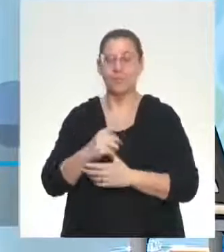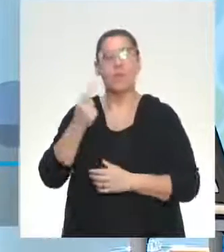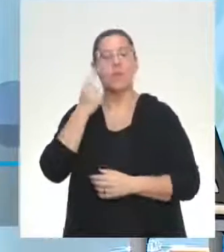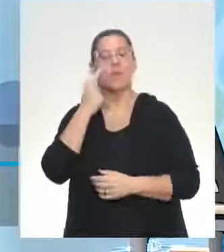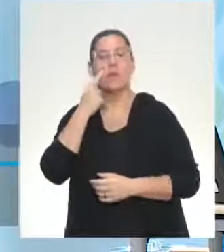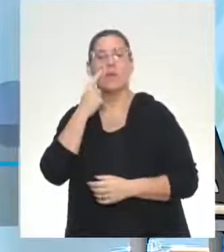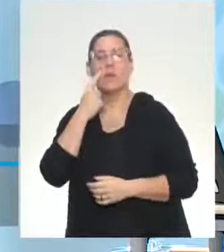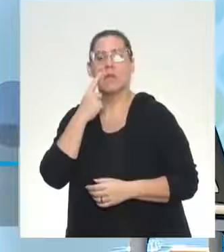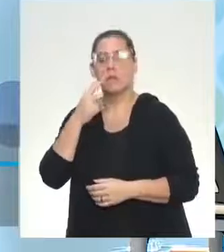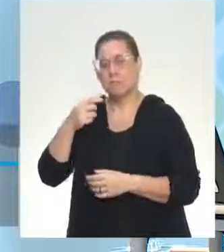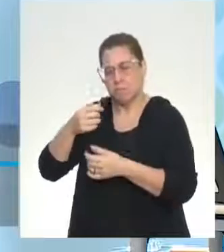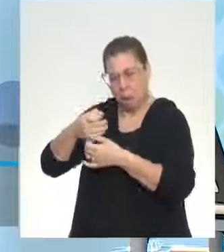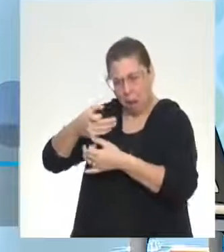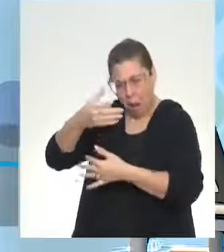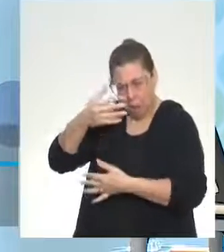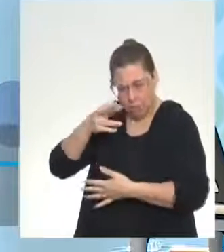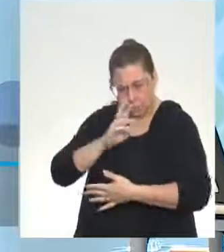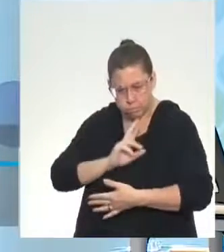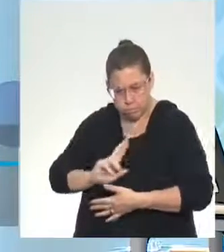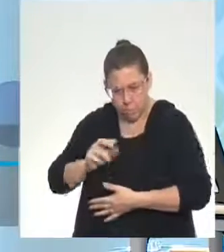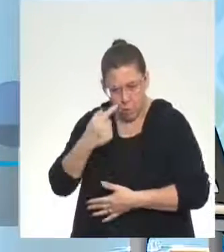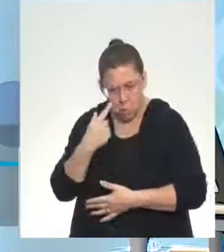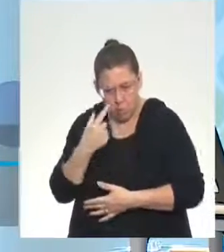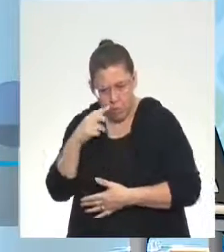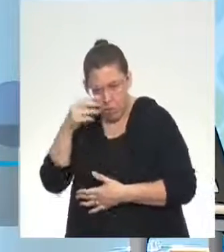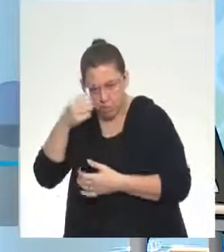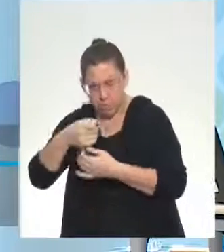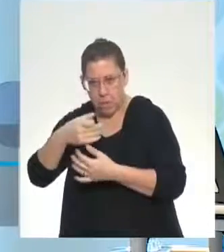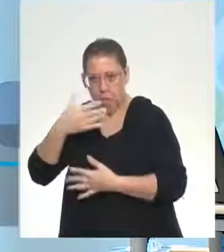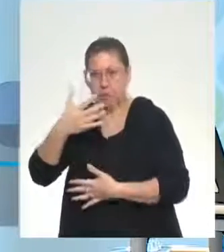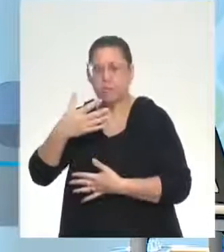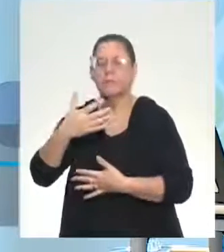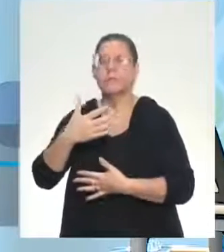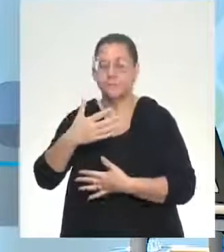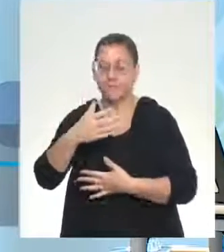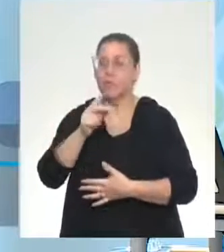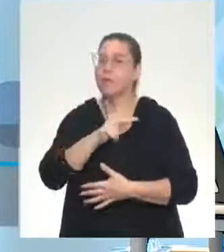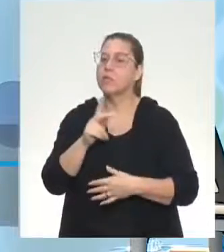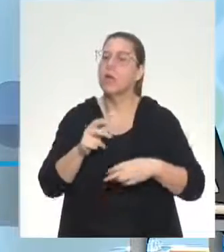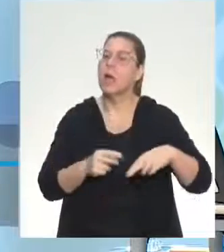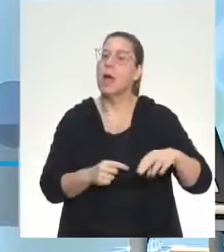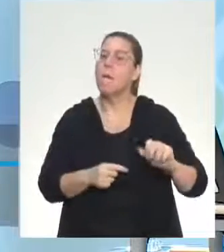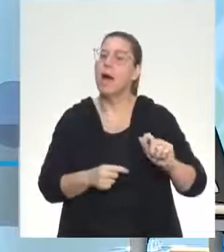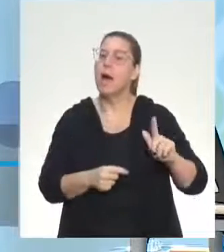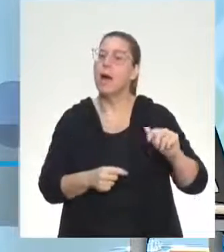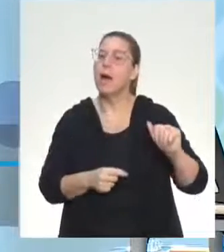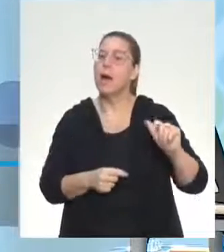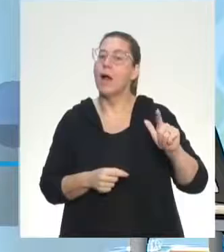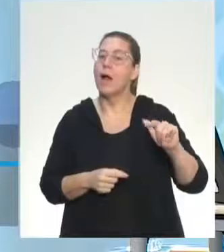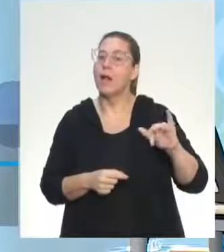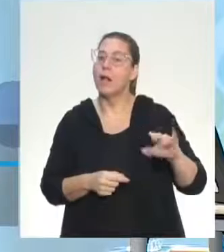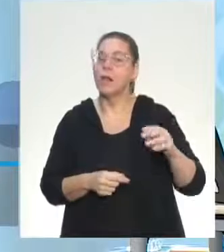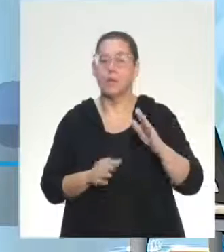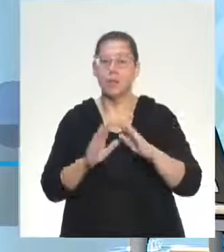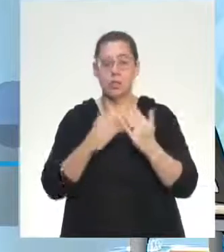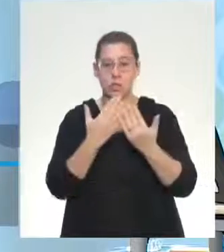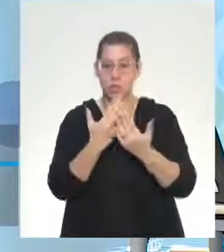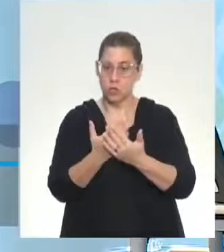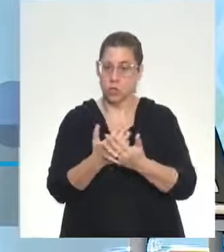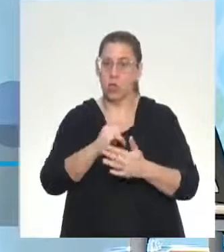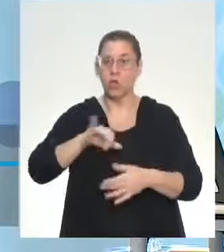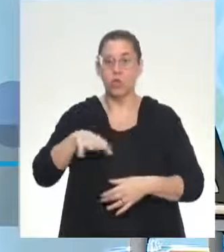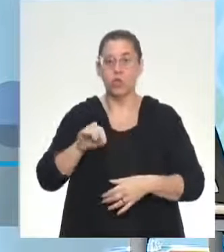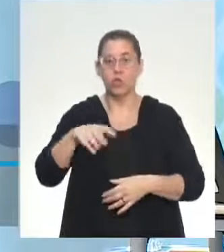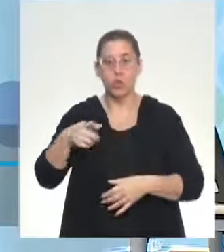algumas respostas aqui. Professora Magali traz aqui as respostas dos seus estudantes. Ela é da Escola Estadual